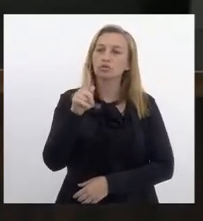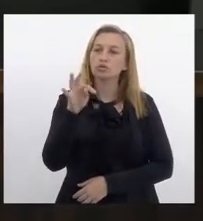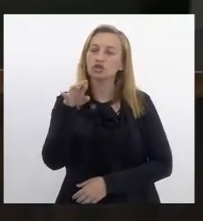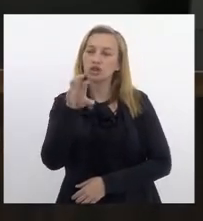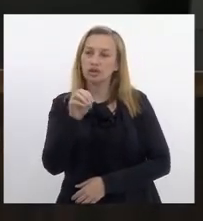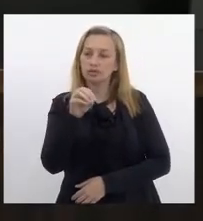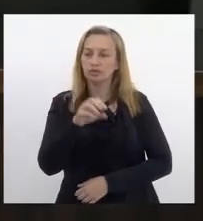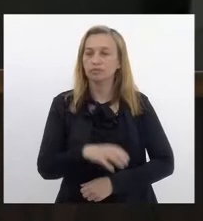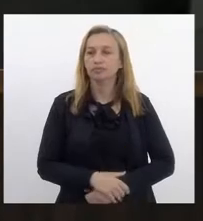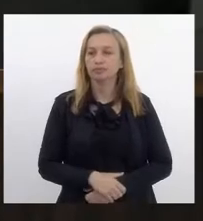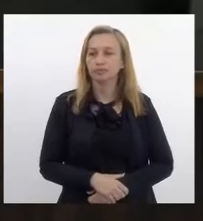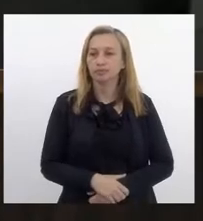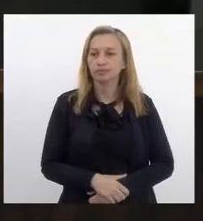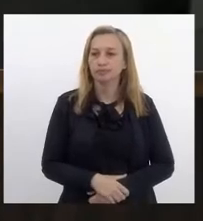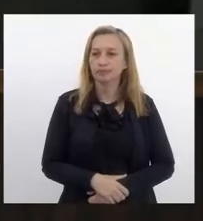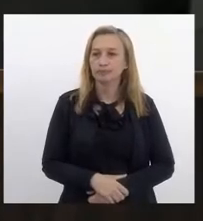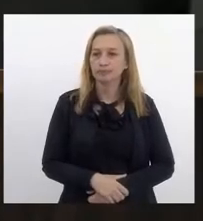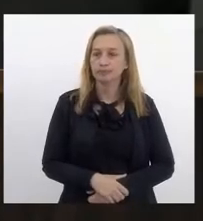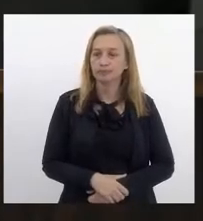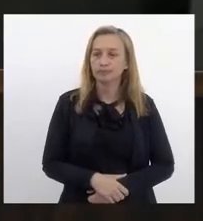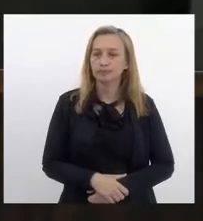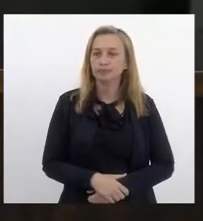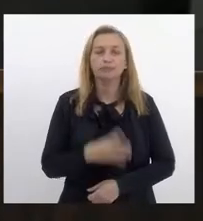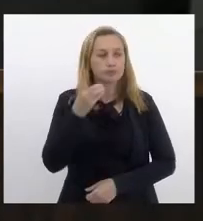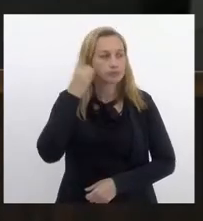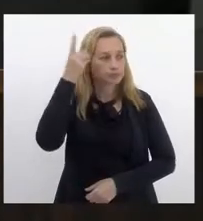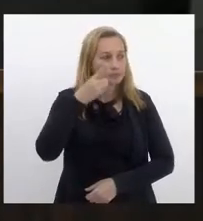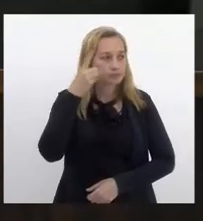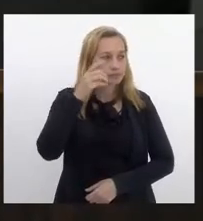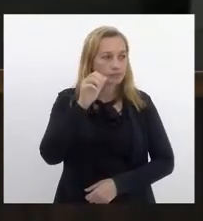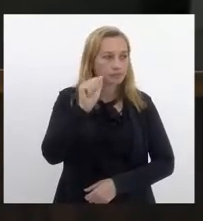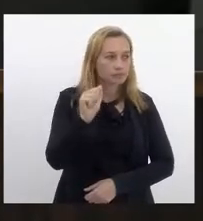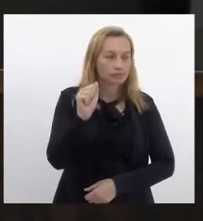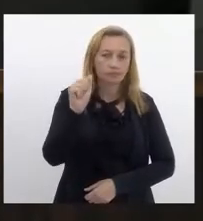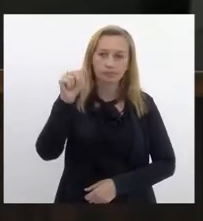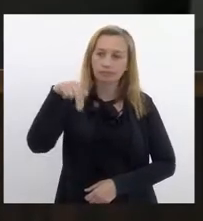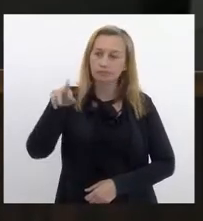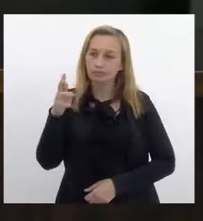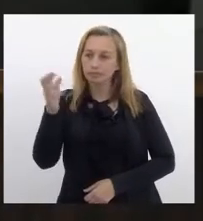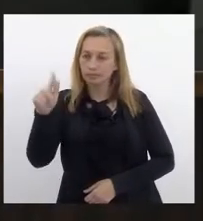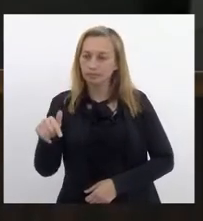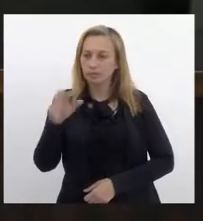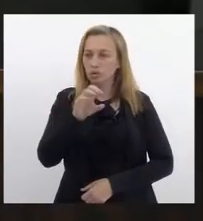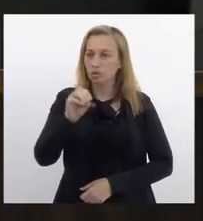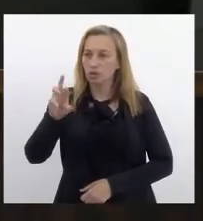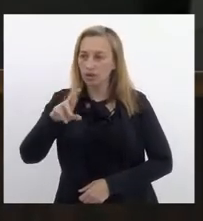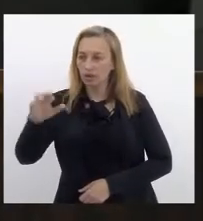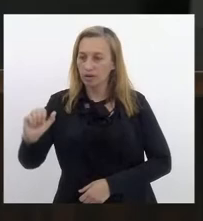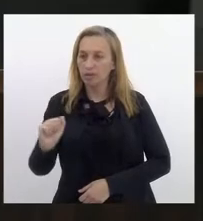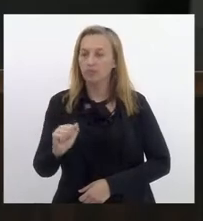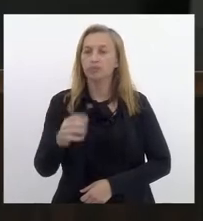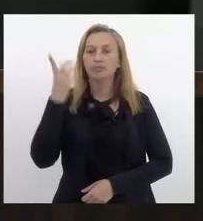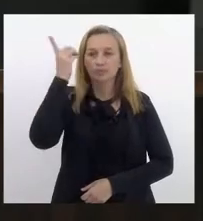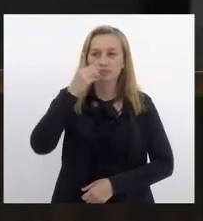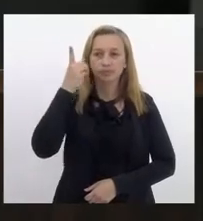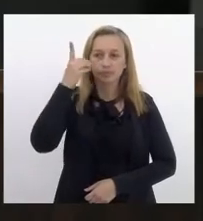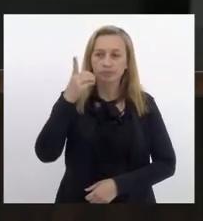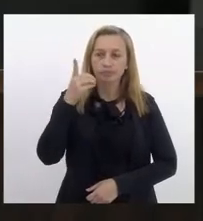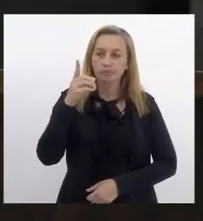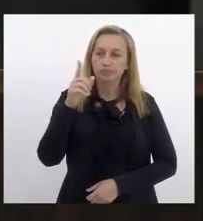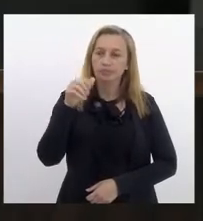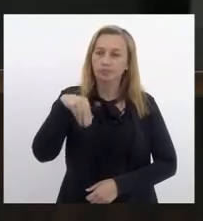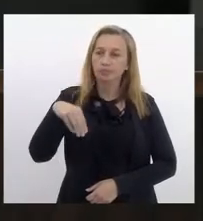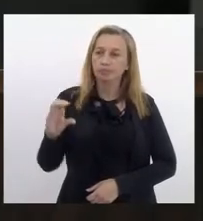Deputado Gustavo Schmidt. Deputado André Correia. Deputado André Correia. Deputado Carlos